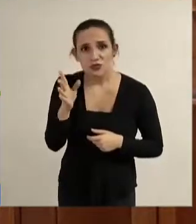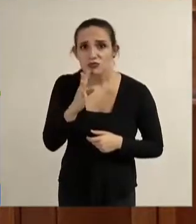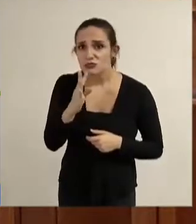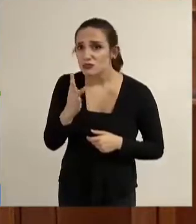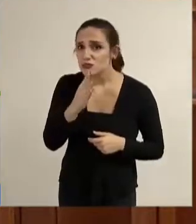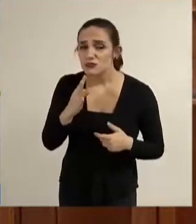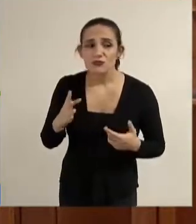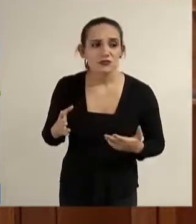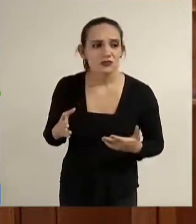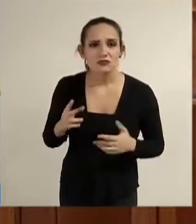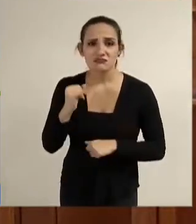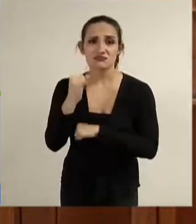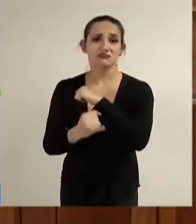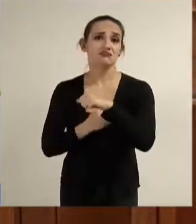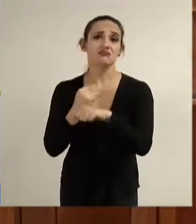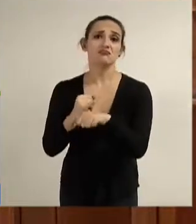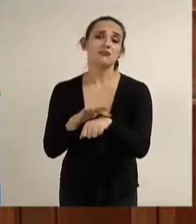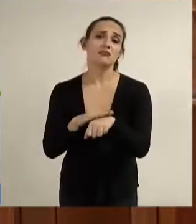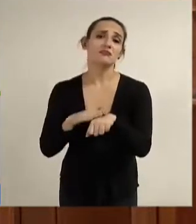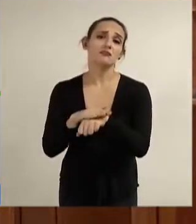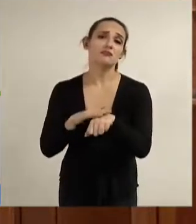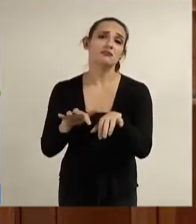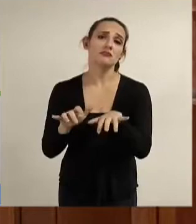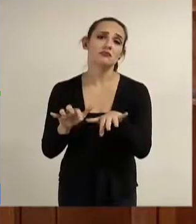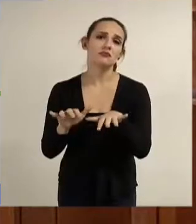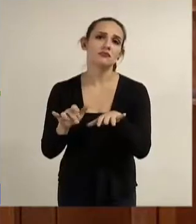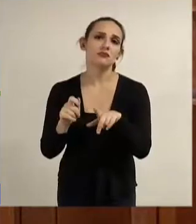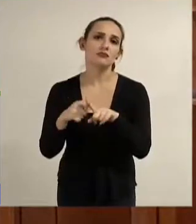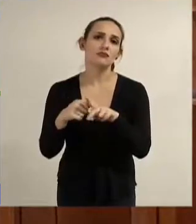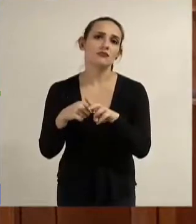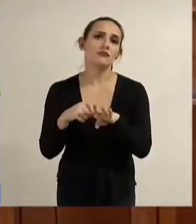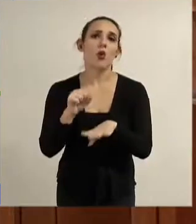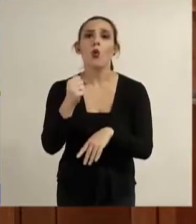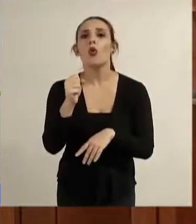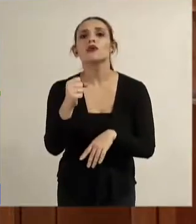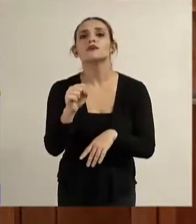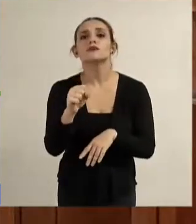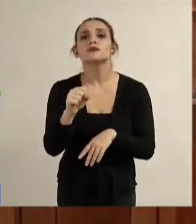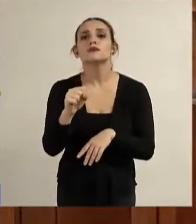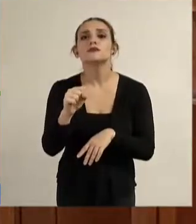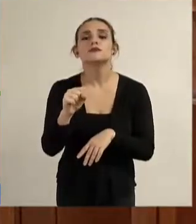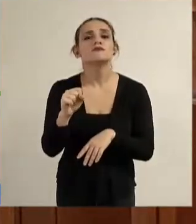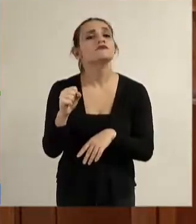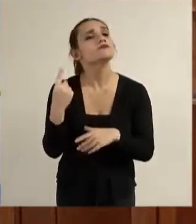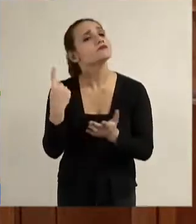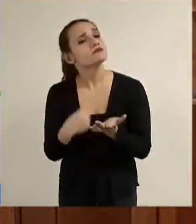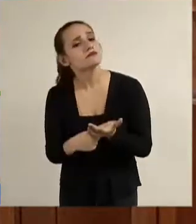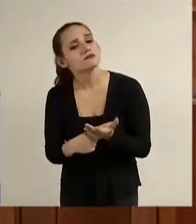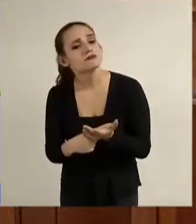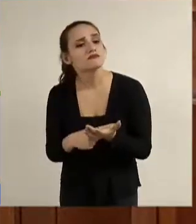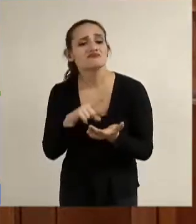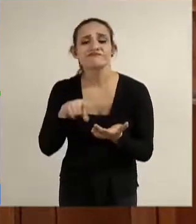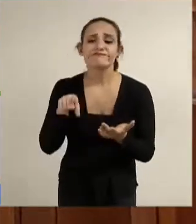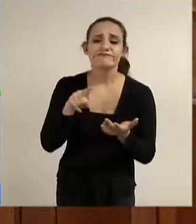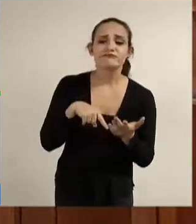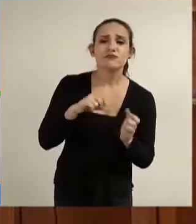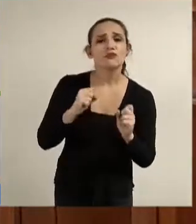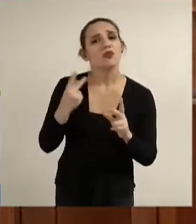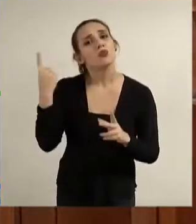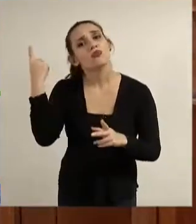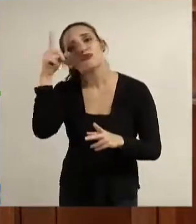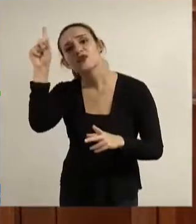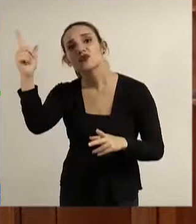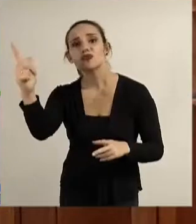conheceu pela internet, depois de 8 meses de bate-papo, de encontro desmarcado, ela